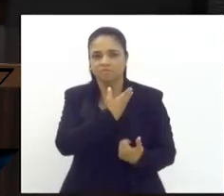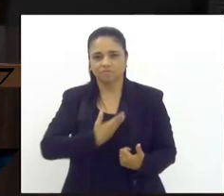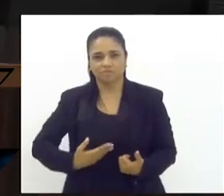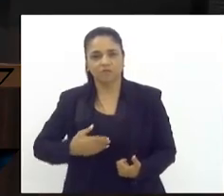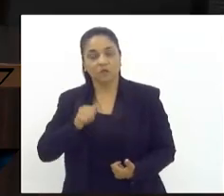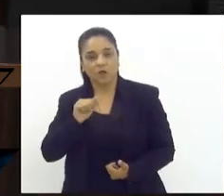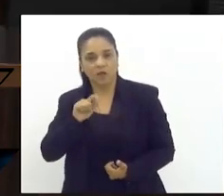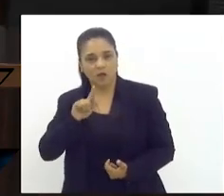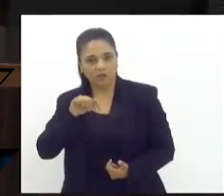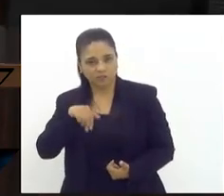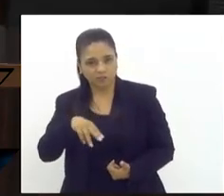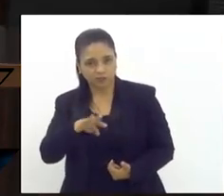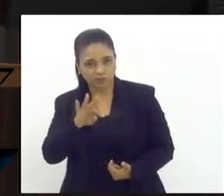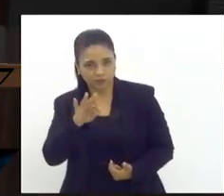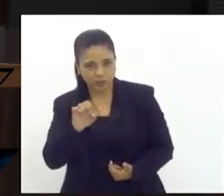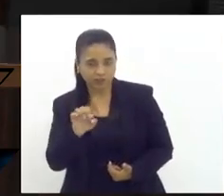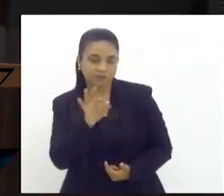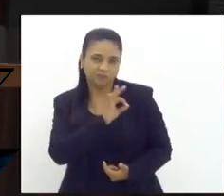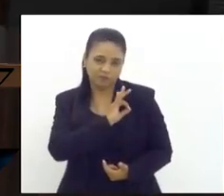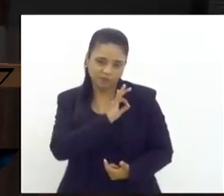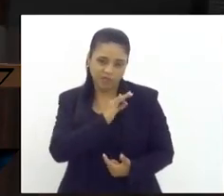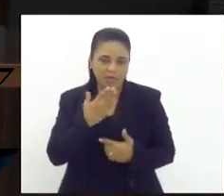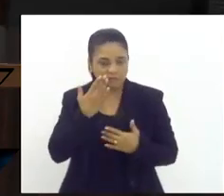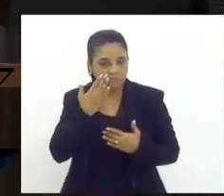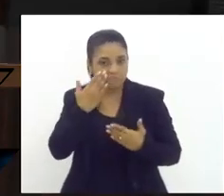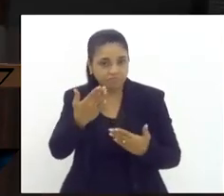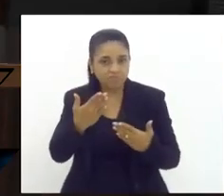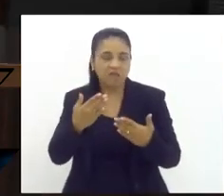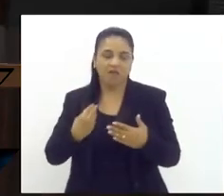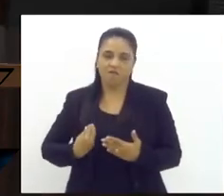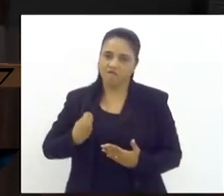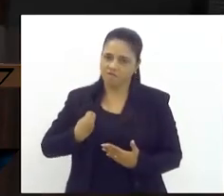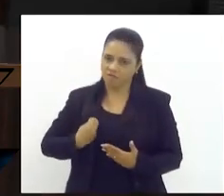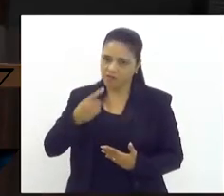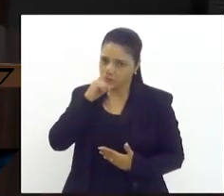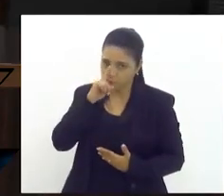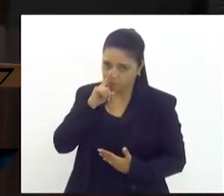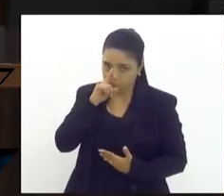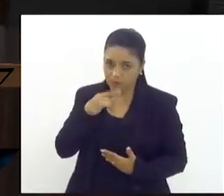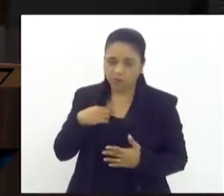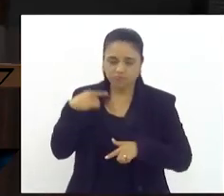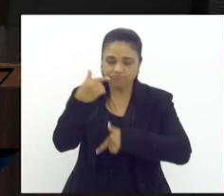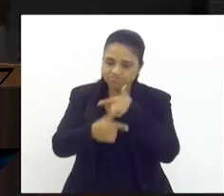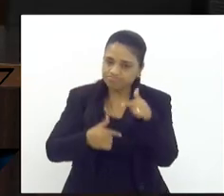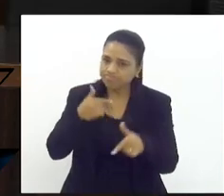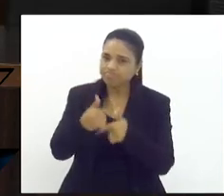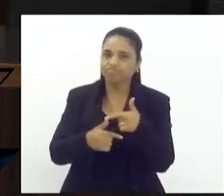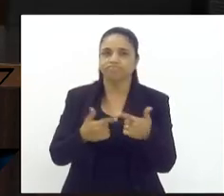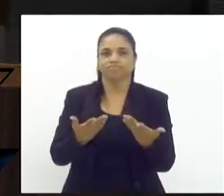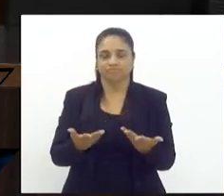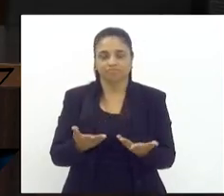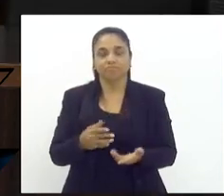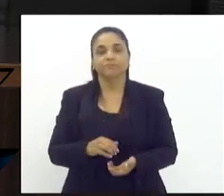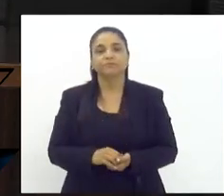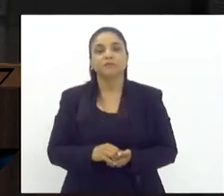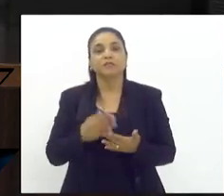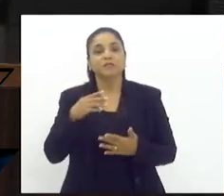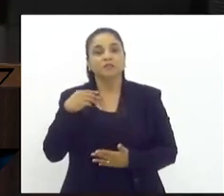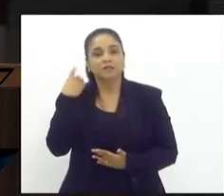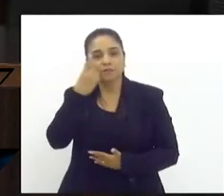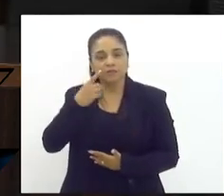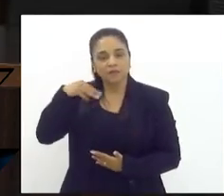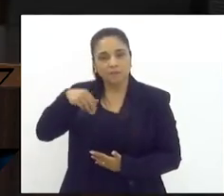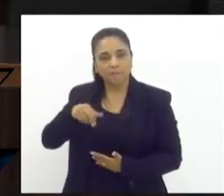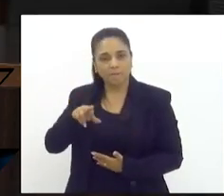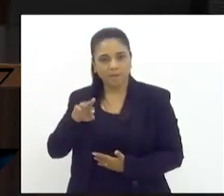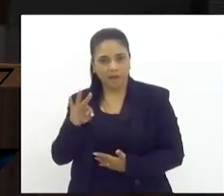agente de segurança pública que estão ali na Linha de Frente todos os dias trabalhando incansavelmente deputada Marta Rocha logo